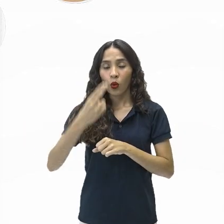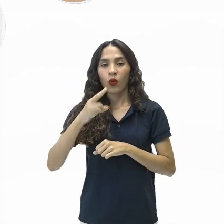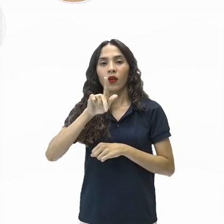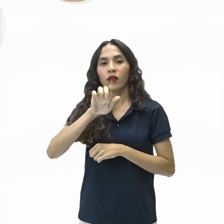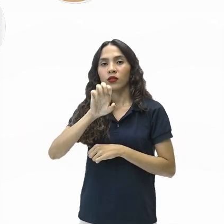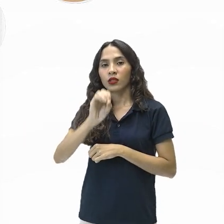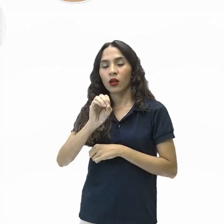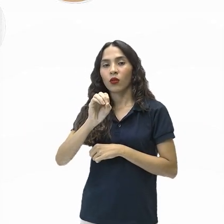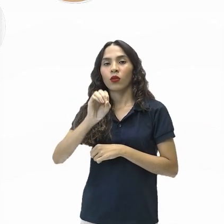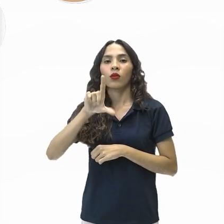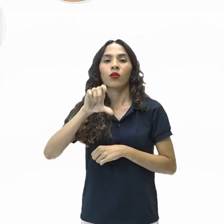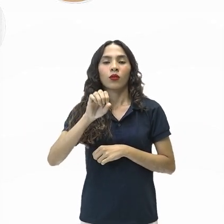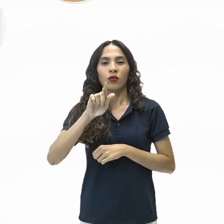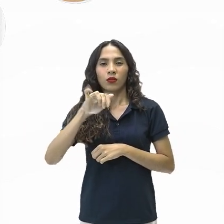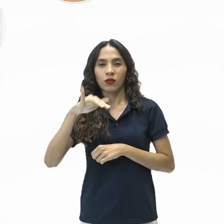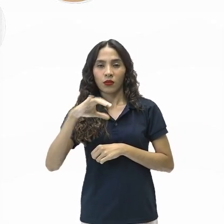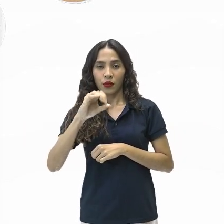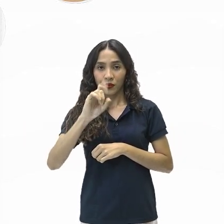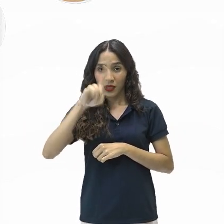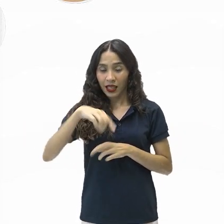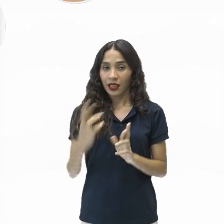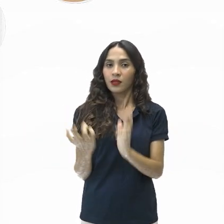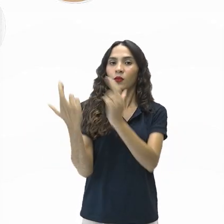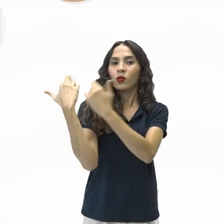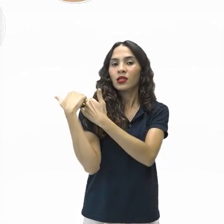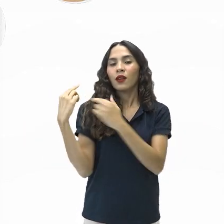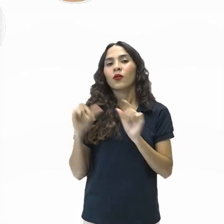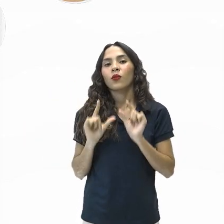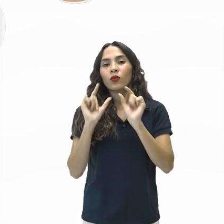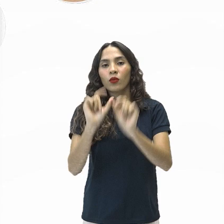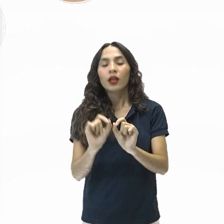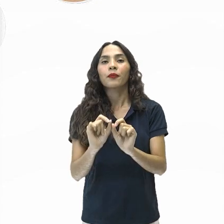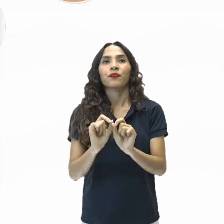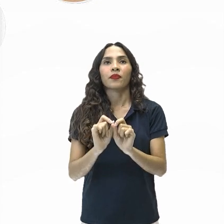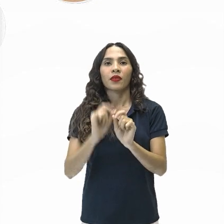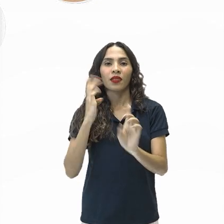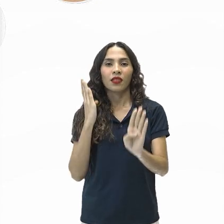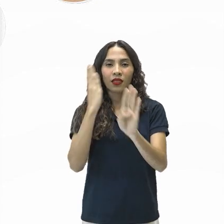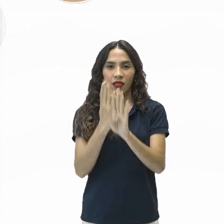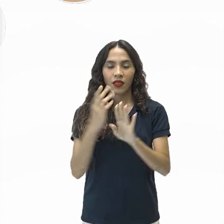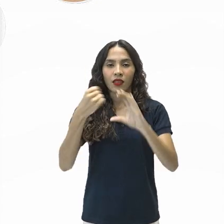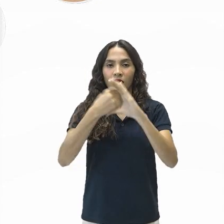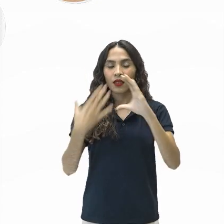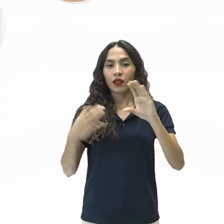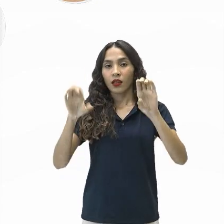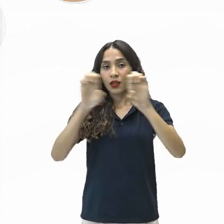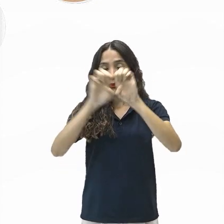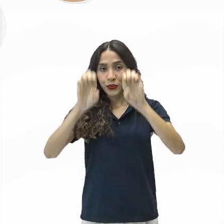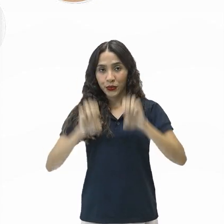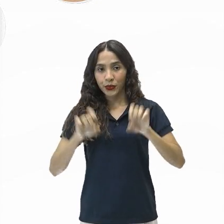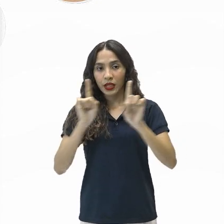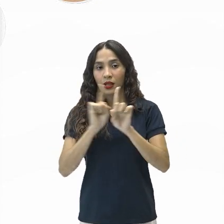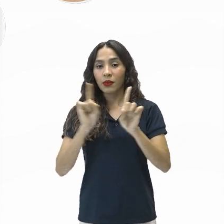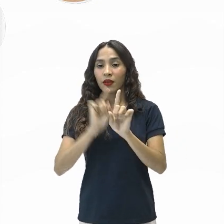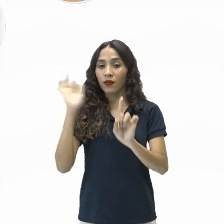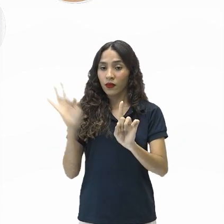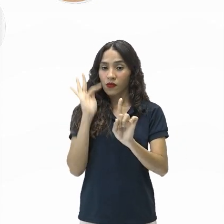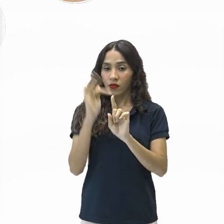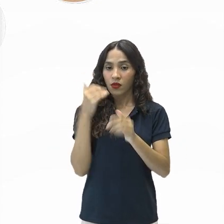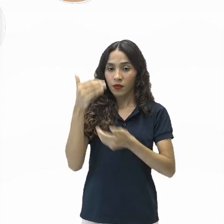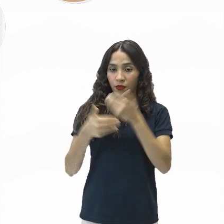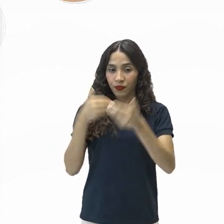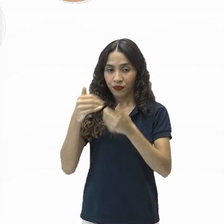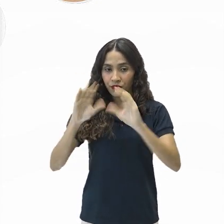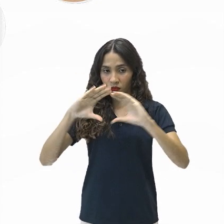ambiente, responsáveis por determinar em larga escala a estrutura e funcionamento